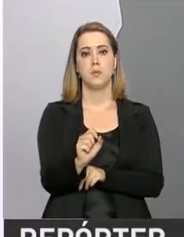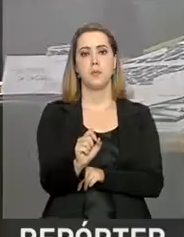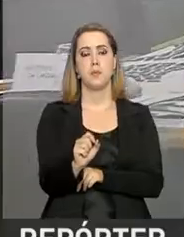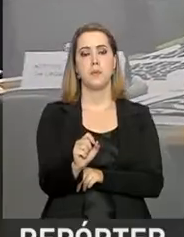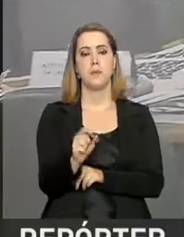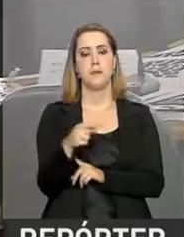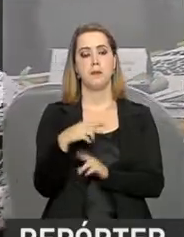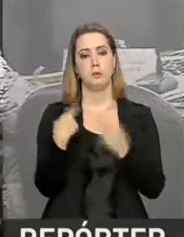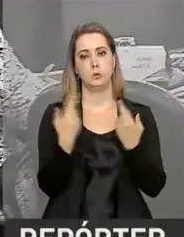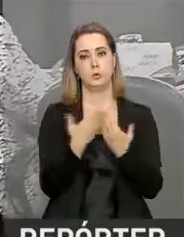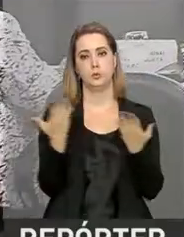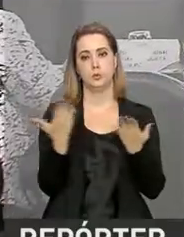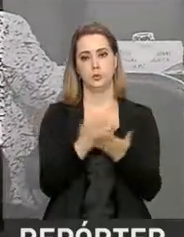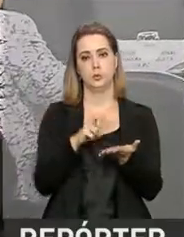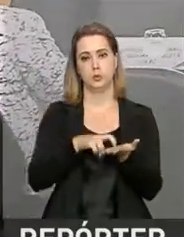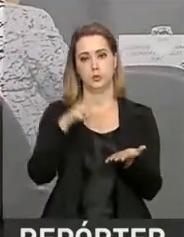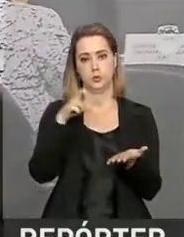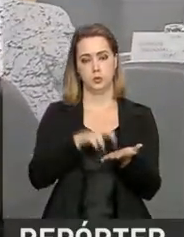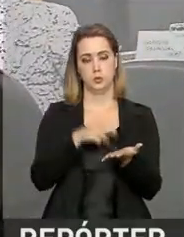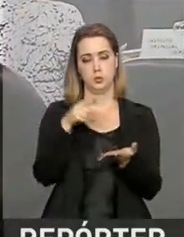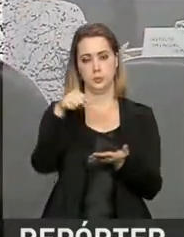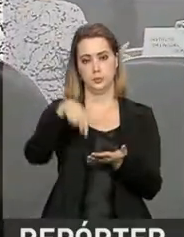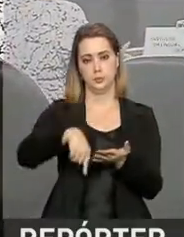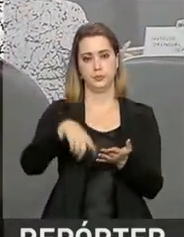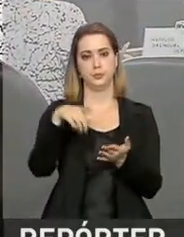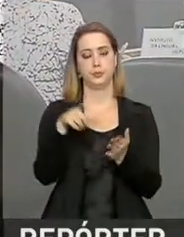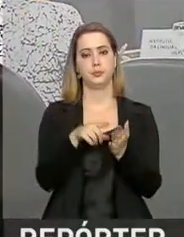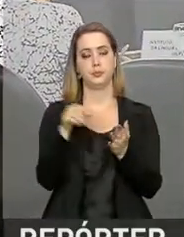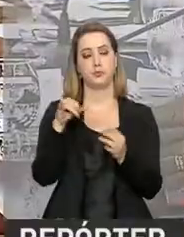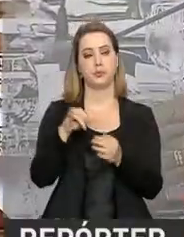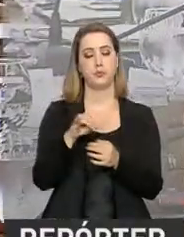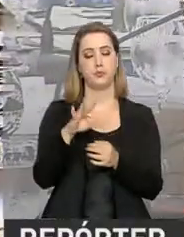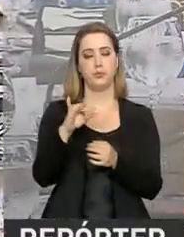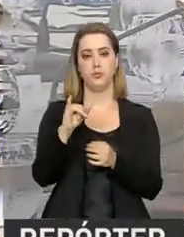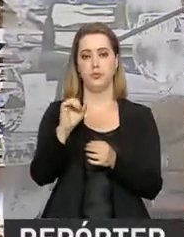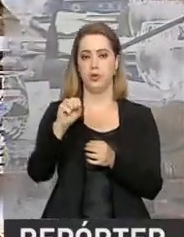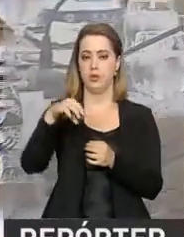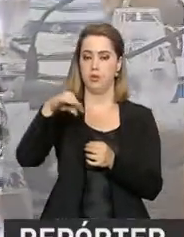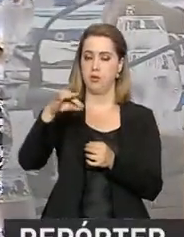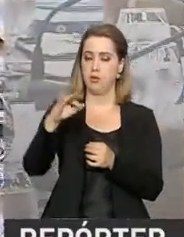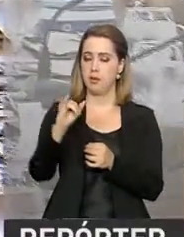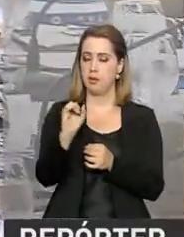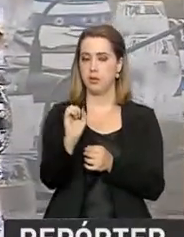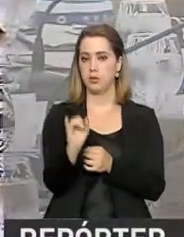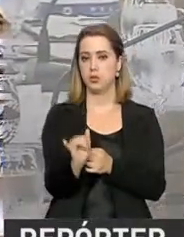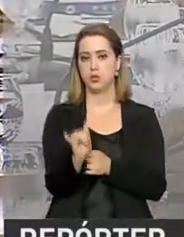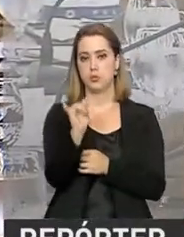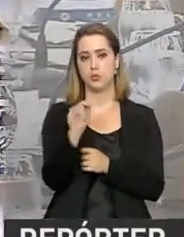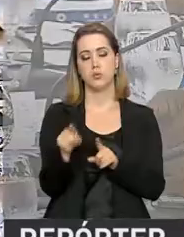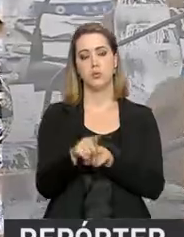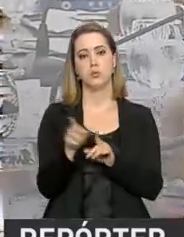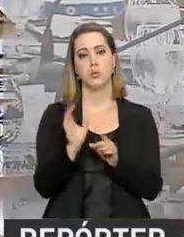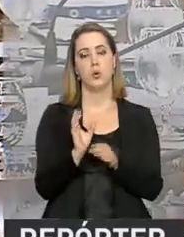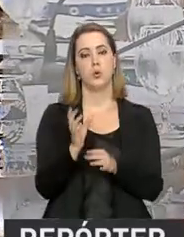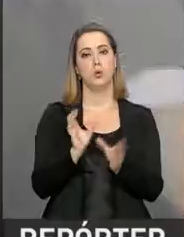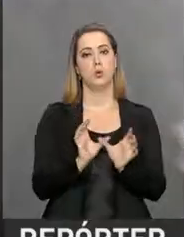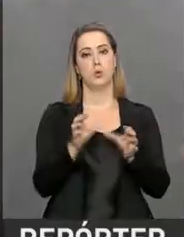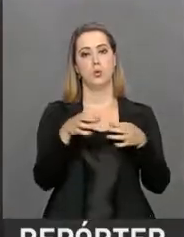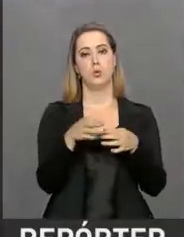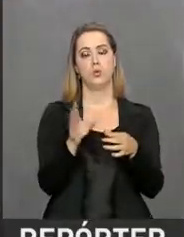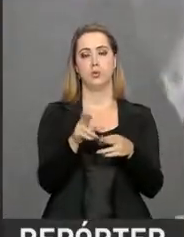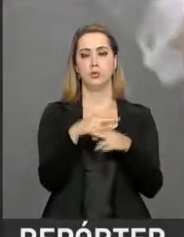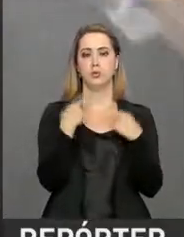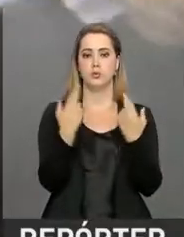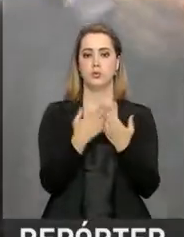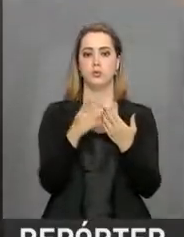leste se reuniram nesta manhã no itamaraty eles falaram sobre a cúpula que teve início à tarde na reunião a presidência do